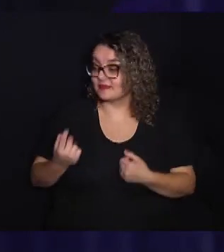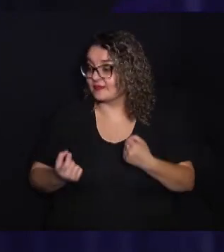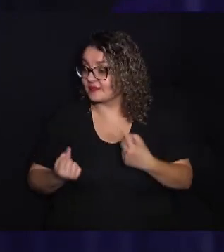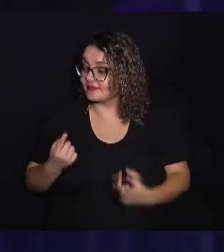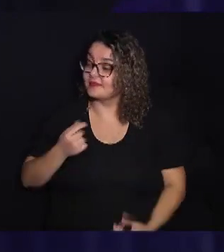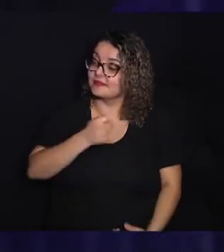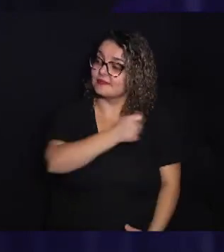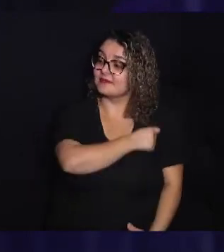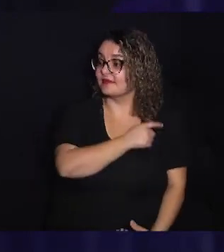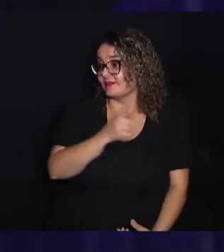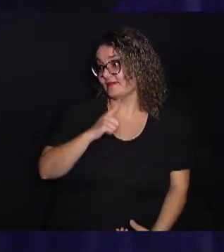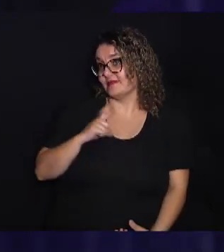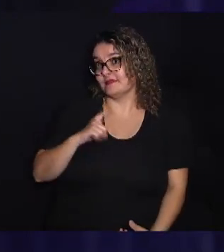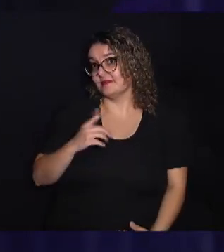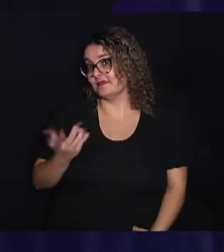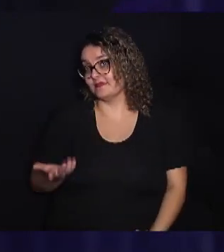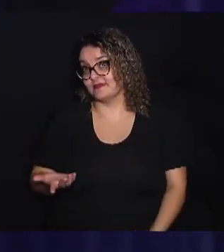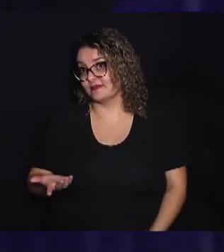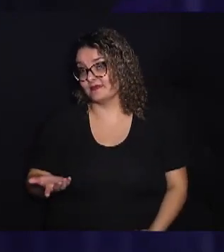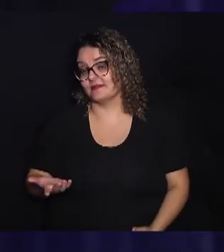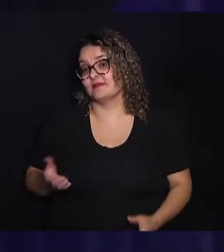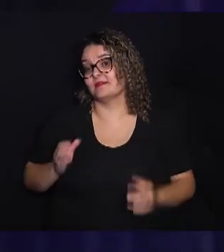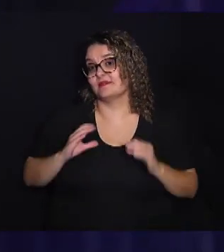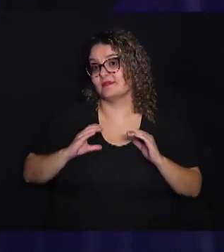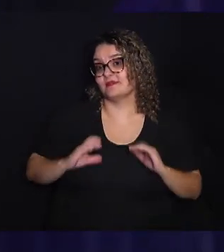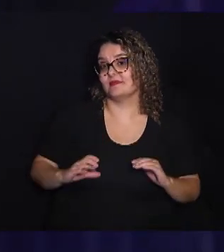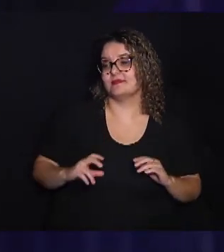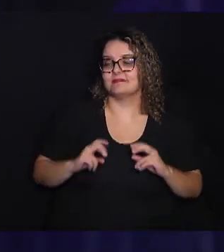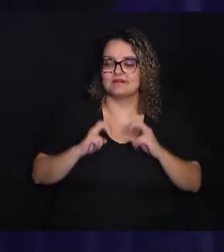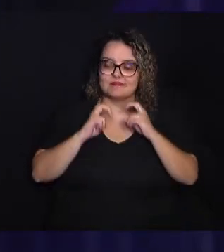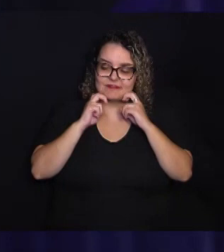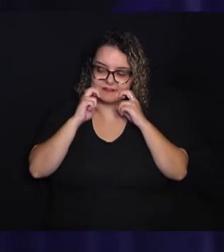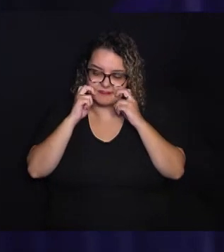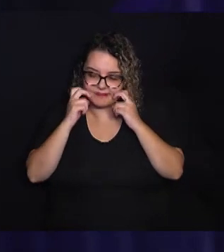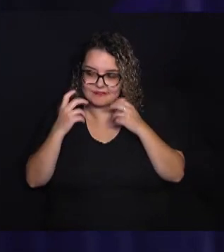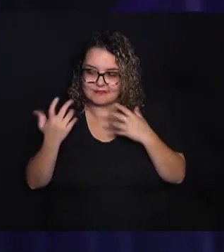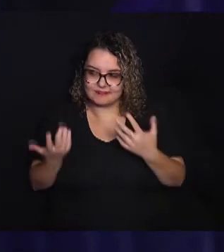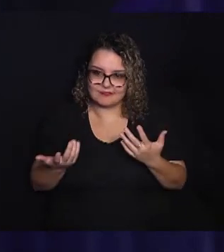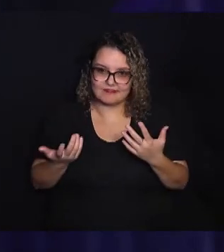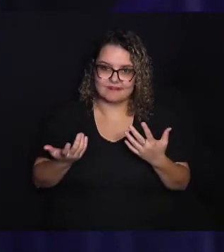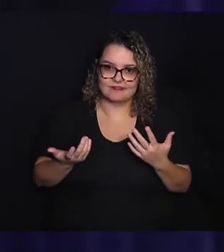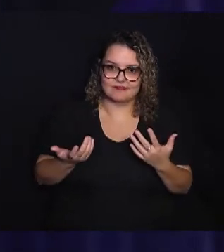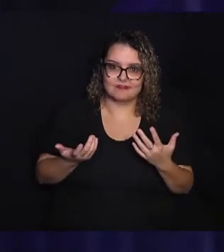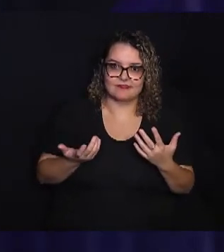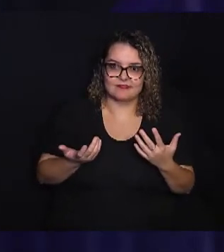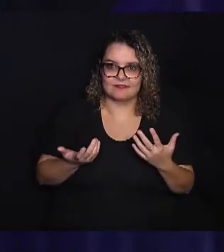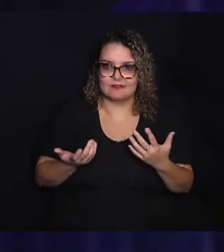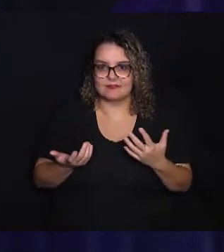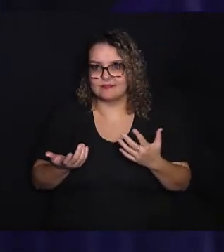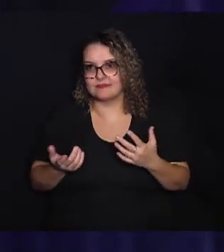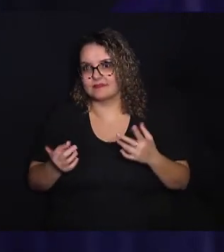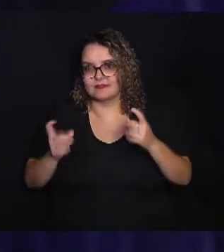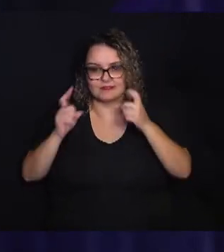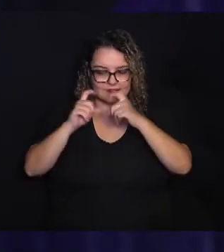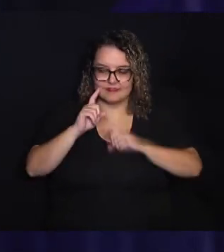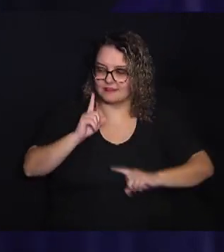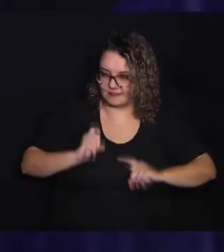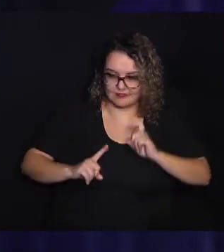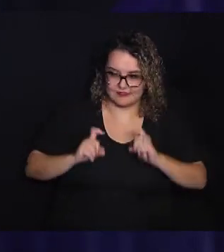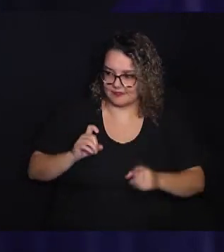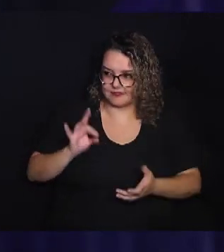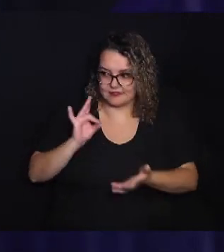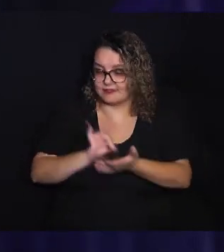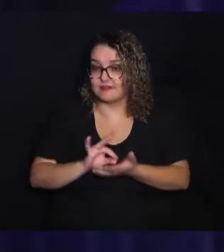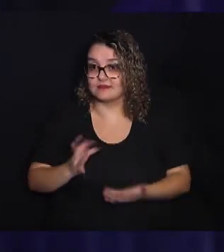que tinha, de repente, um comportamento mais tímido, mais dificuldade de expressão mesmo,